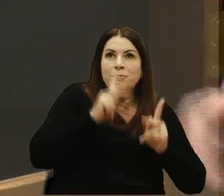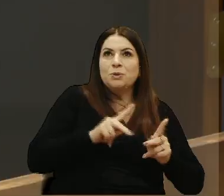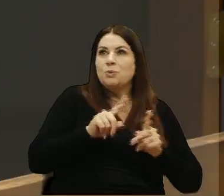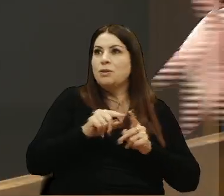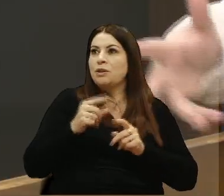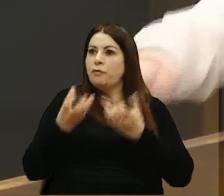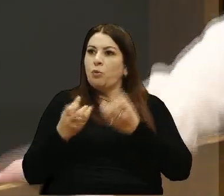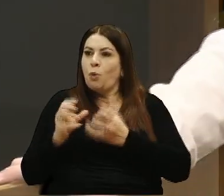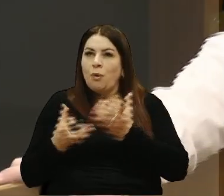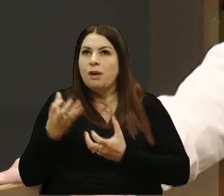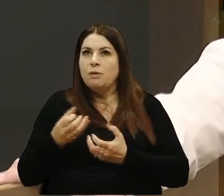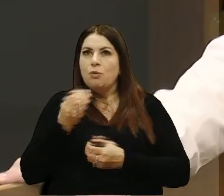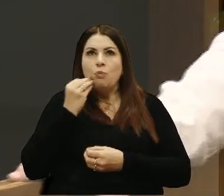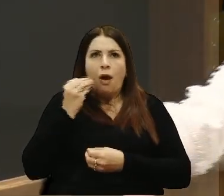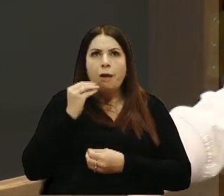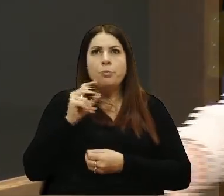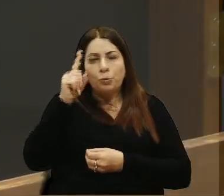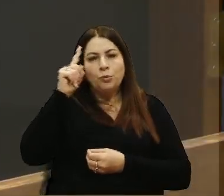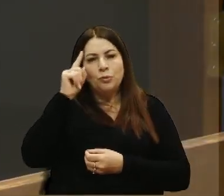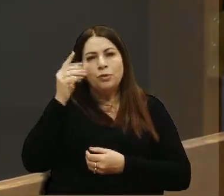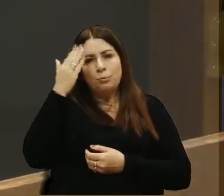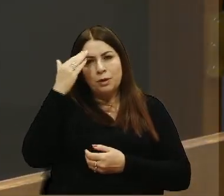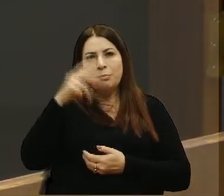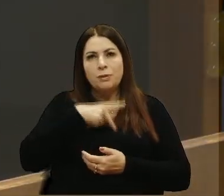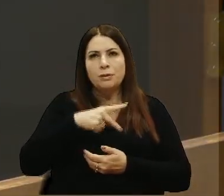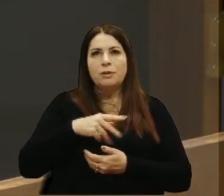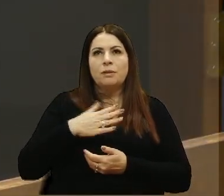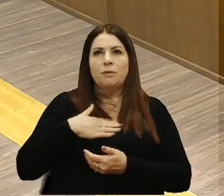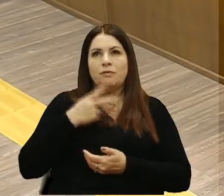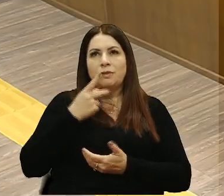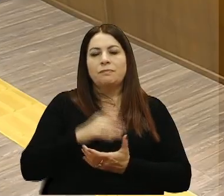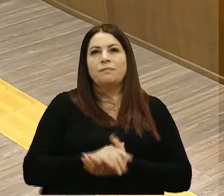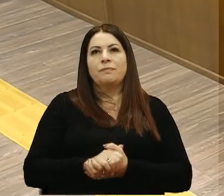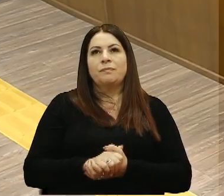o cara precisa ficar fazendo óbvio o dia inteiro. Obrigado, presidente. Era isso da minha parte. Obrigado.